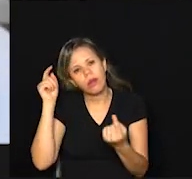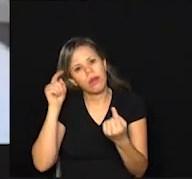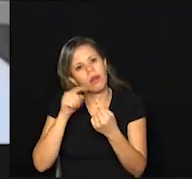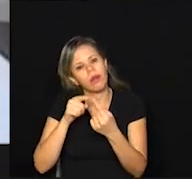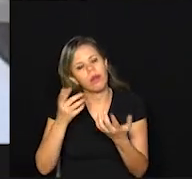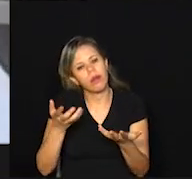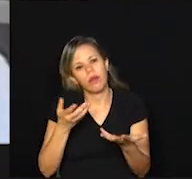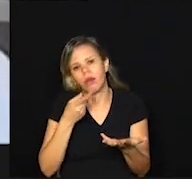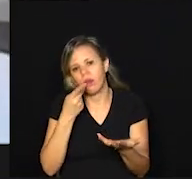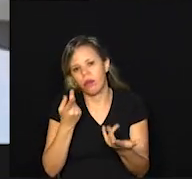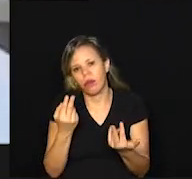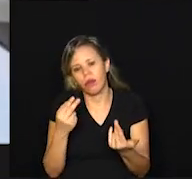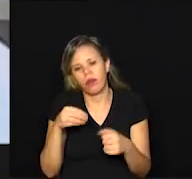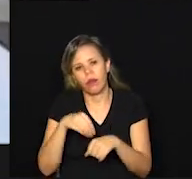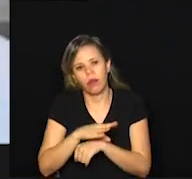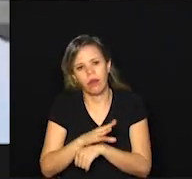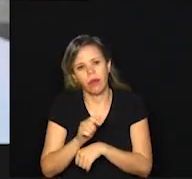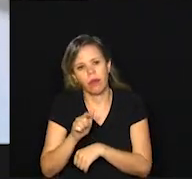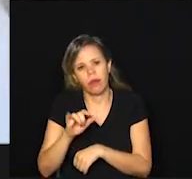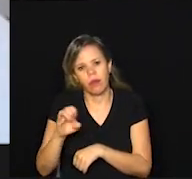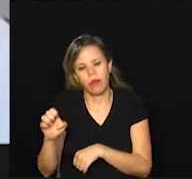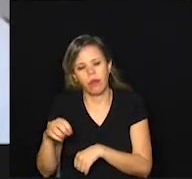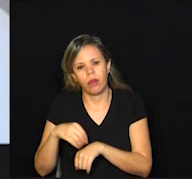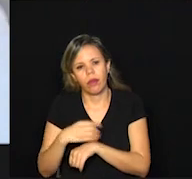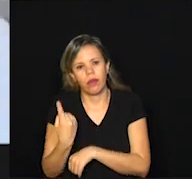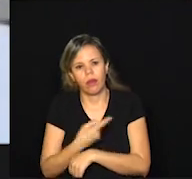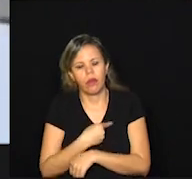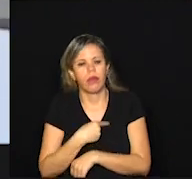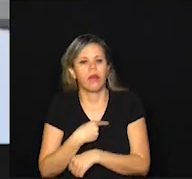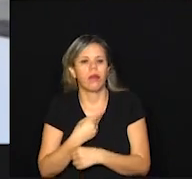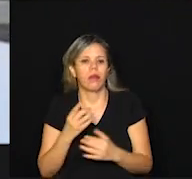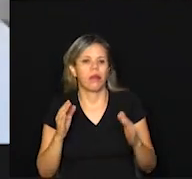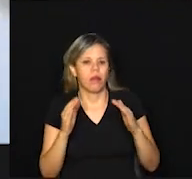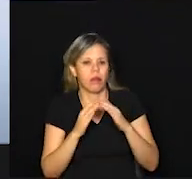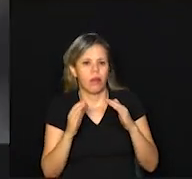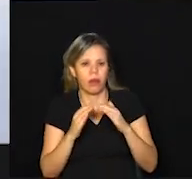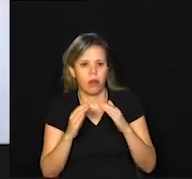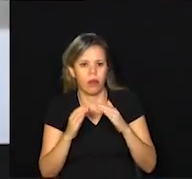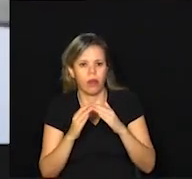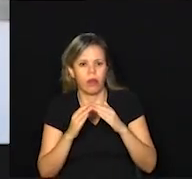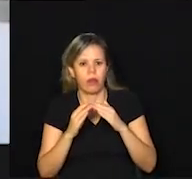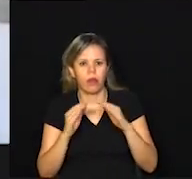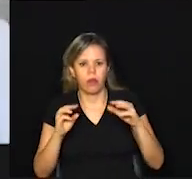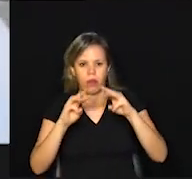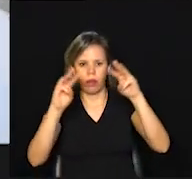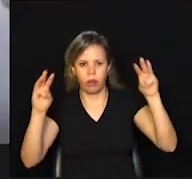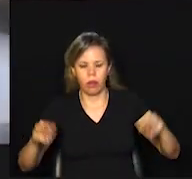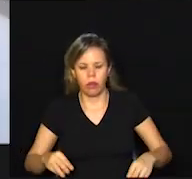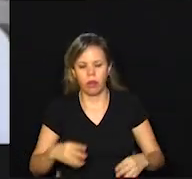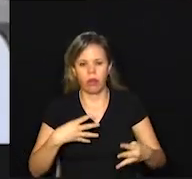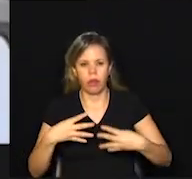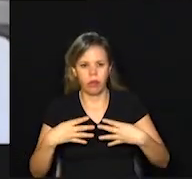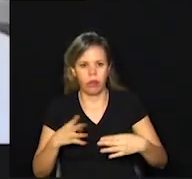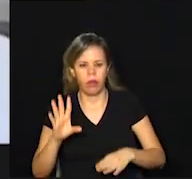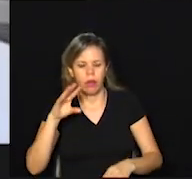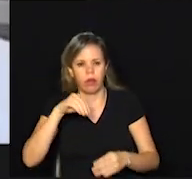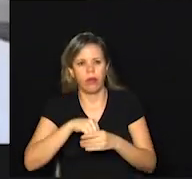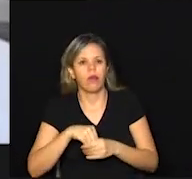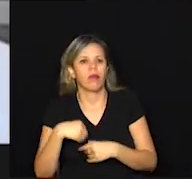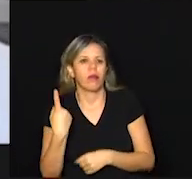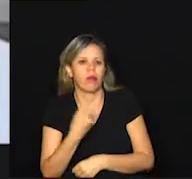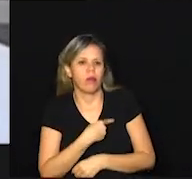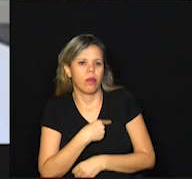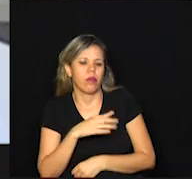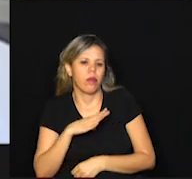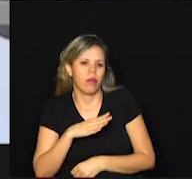eu quero assim nem a licitação para a gente a questão do Casarão de barão mas eu quero fazer um builds território desse